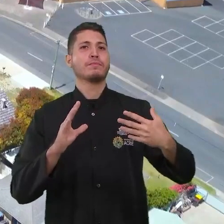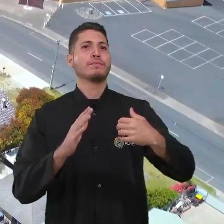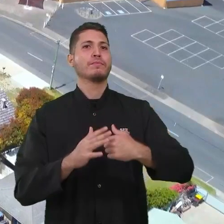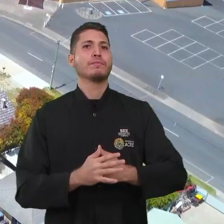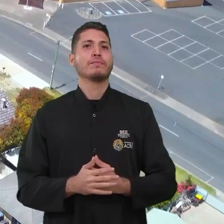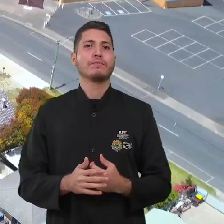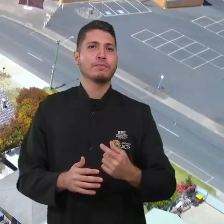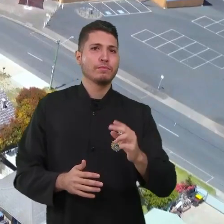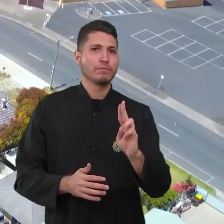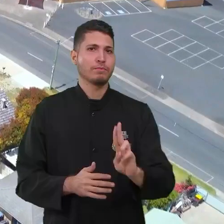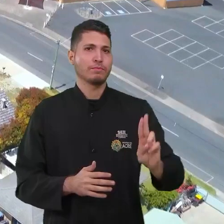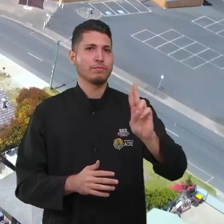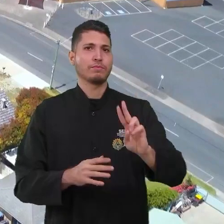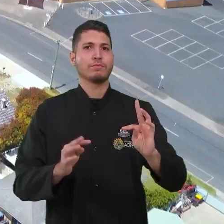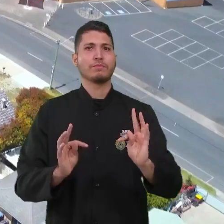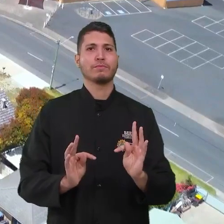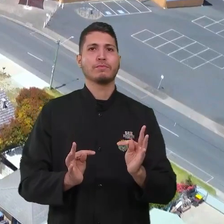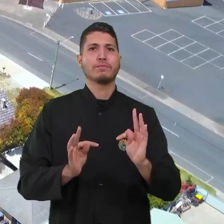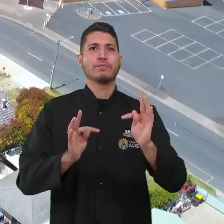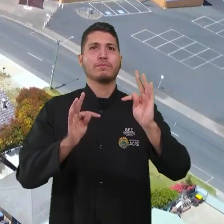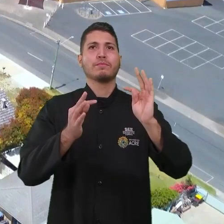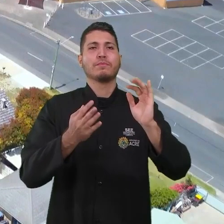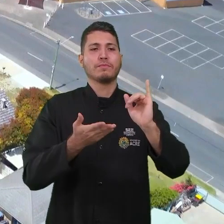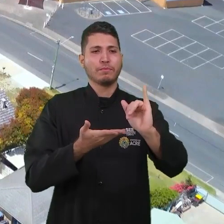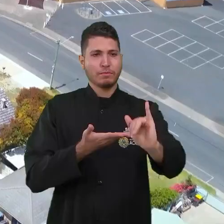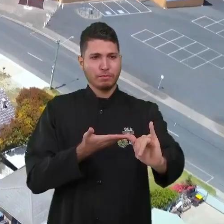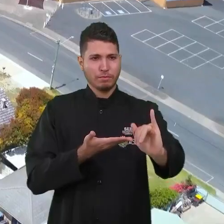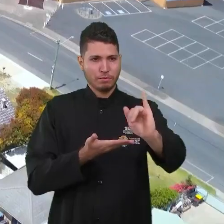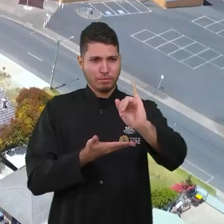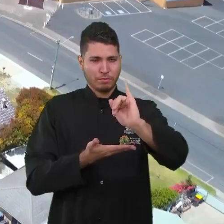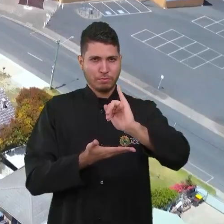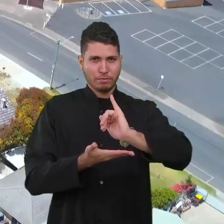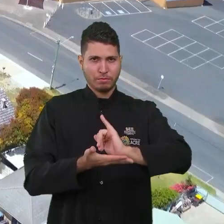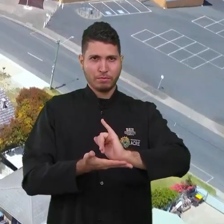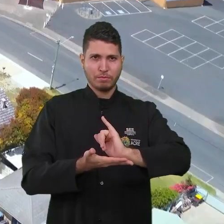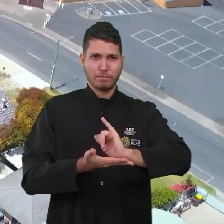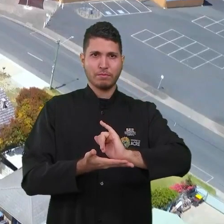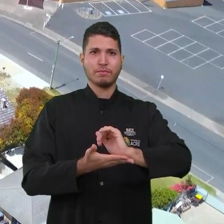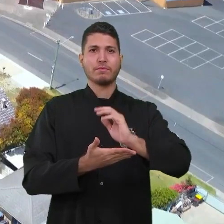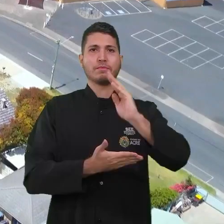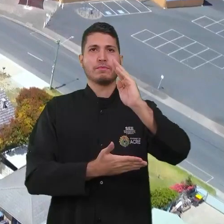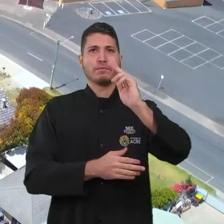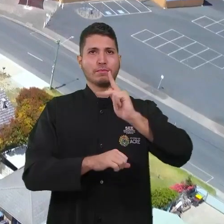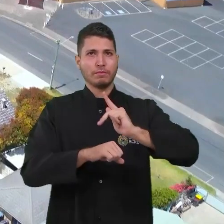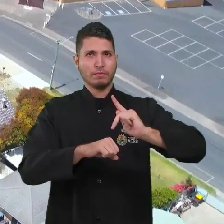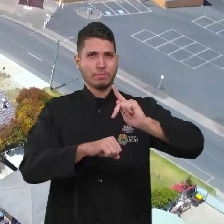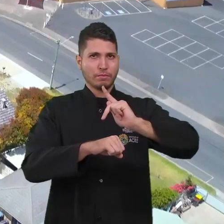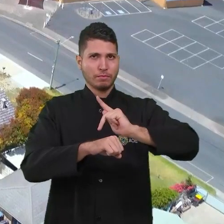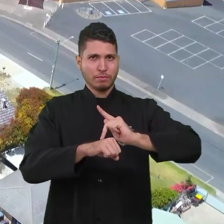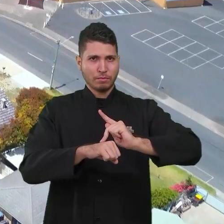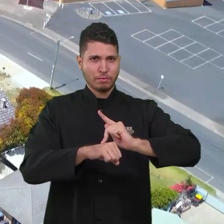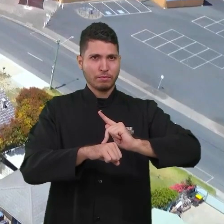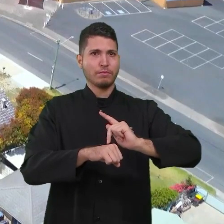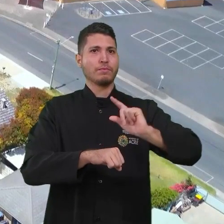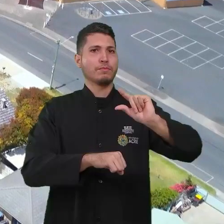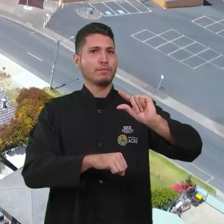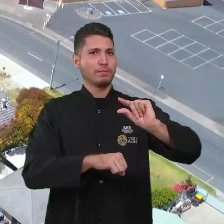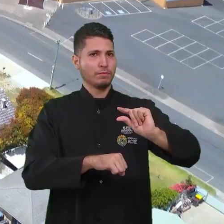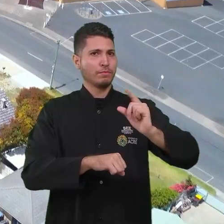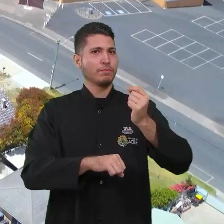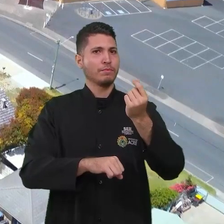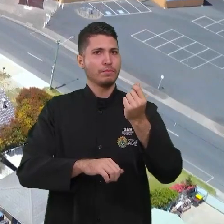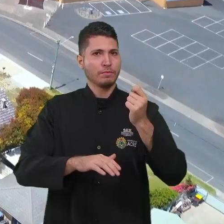do consumo de tecnologia, ela é importada. Esses países também apresentam baixo